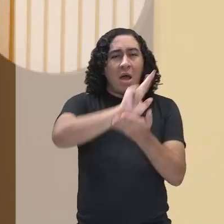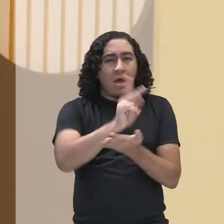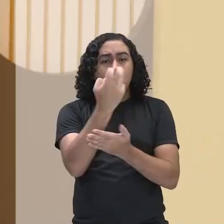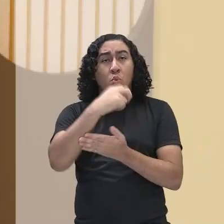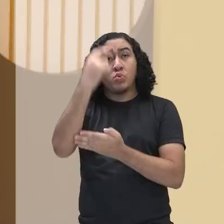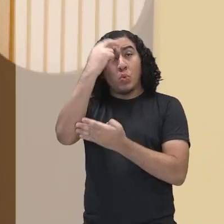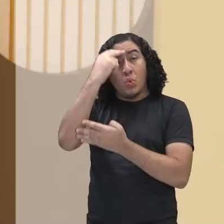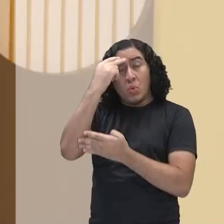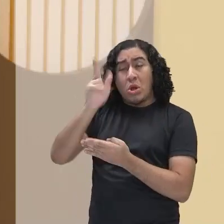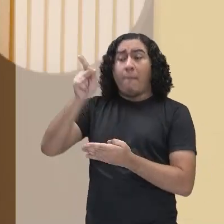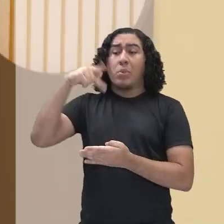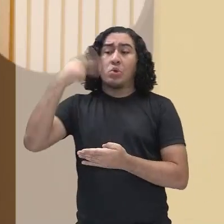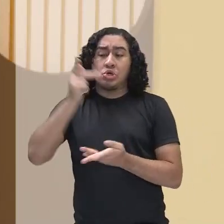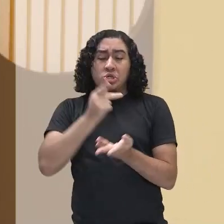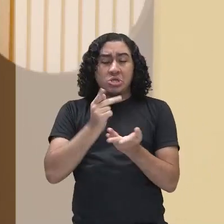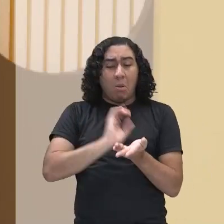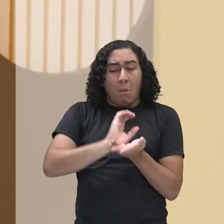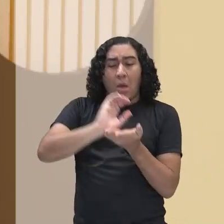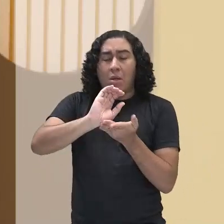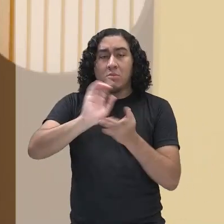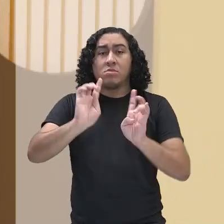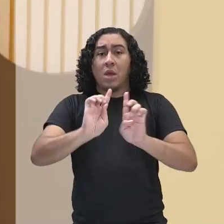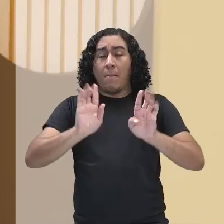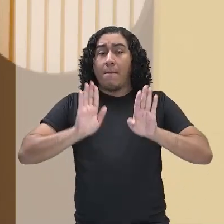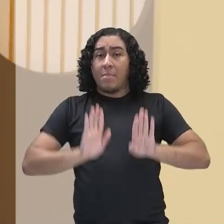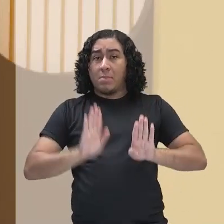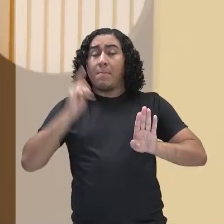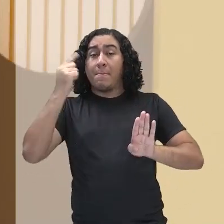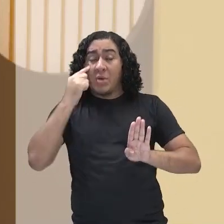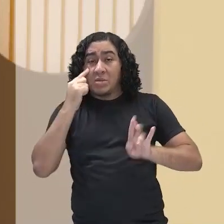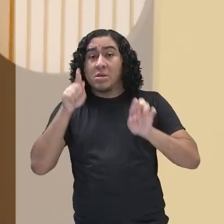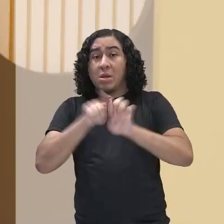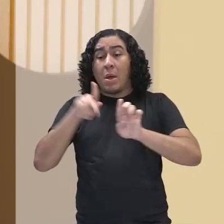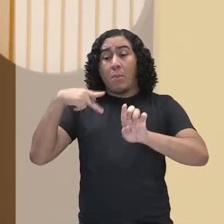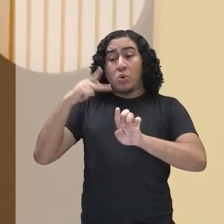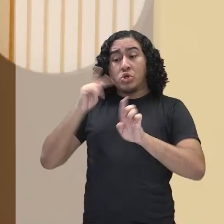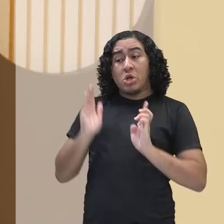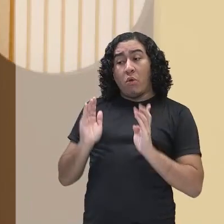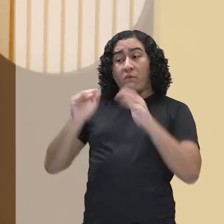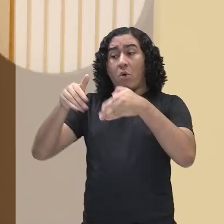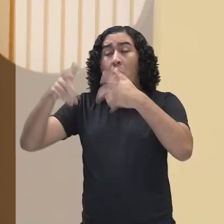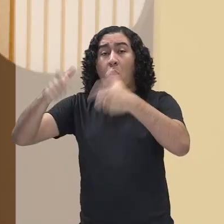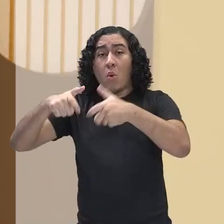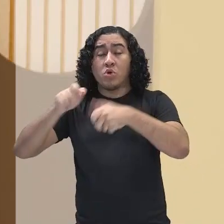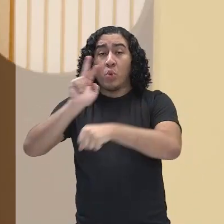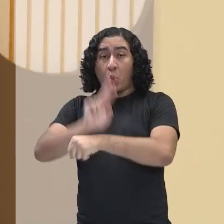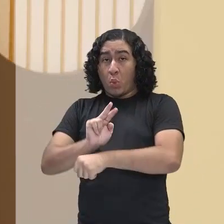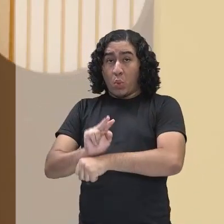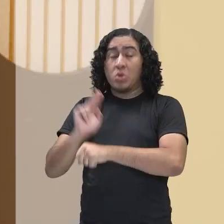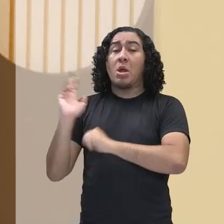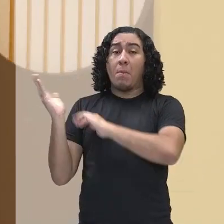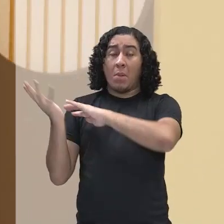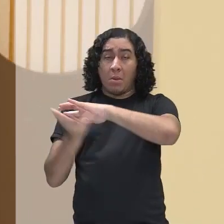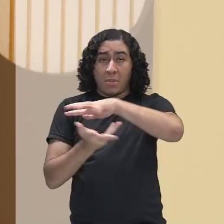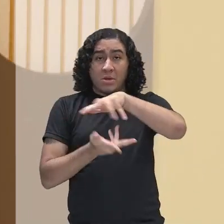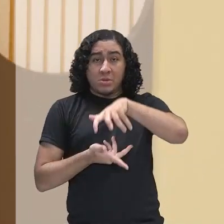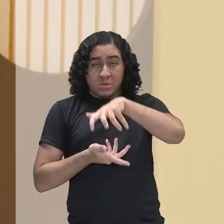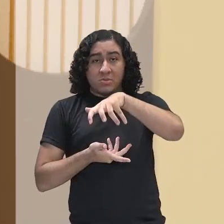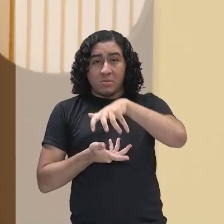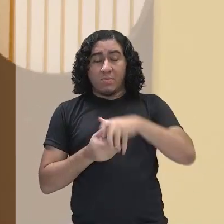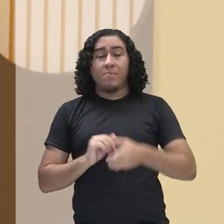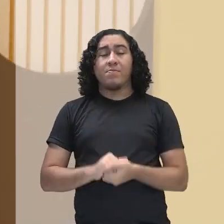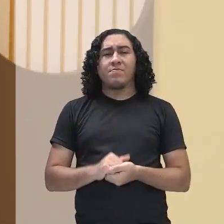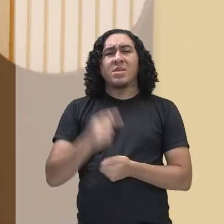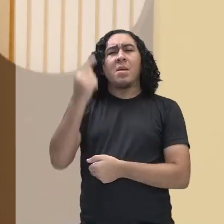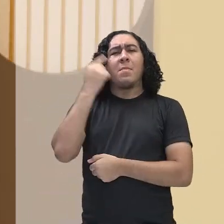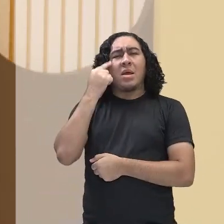políticas, mas em pensar também em políticas voltadas aí para a preservação do meio ambiente. Pensar